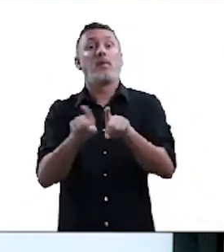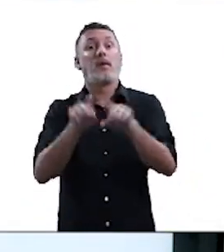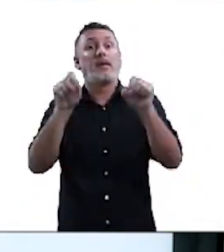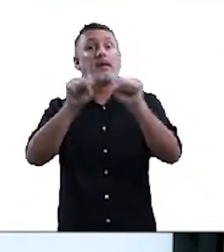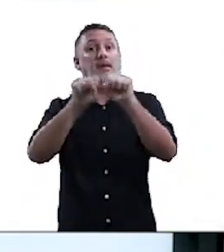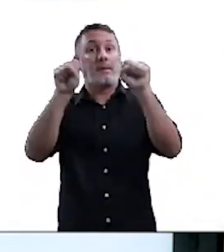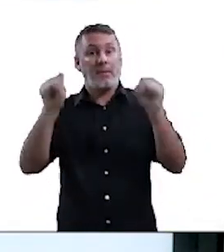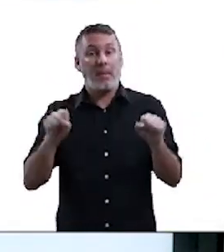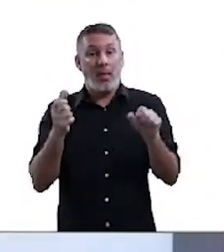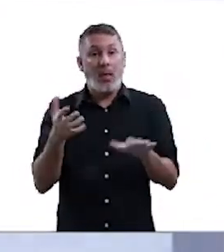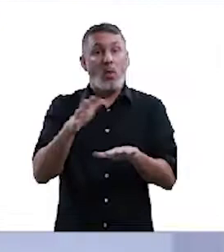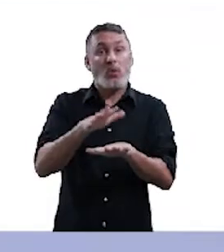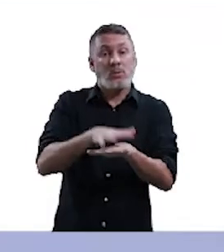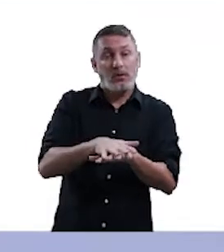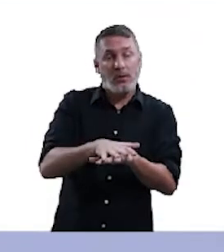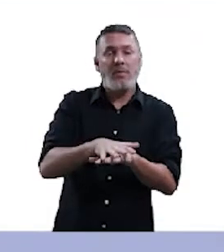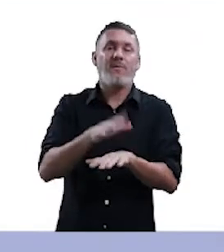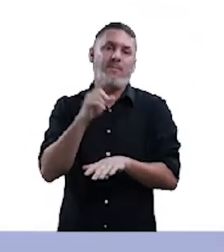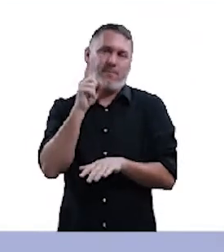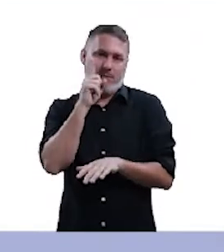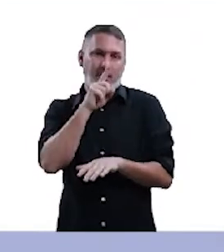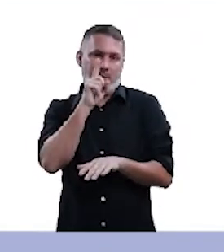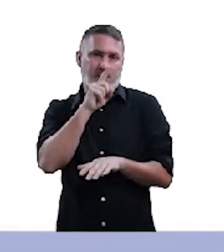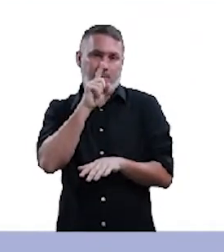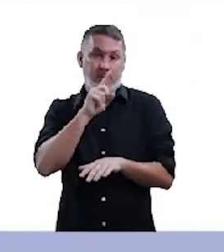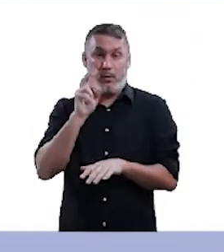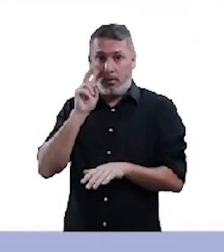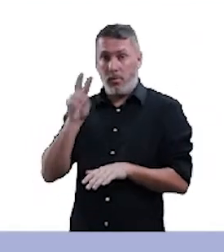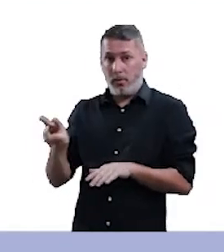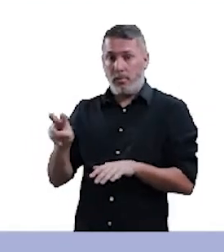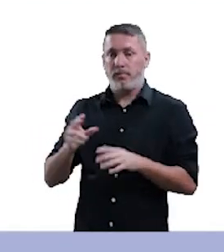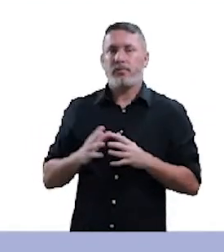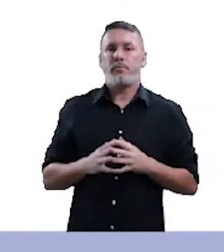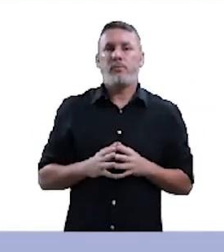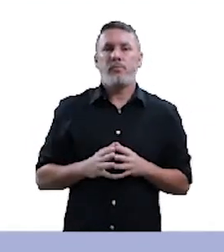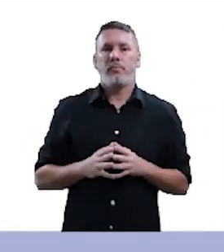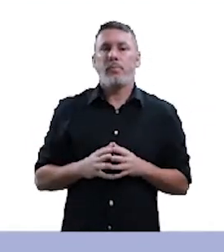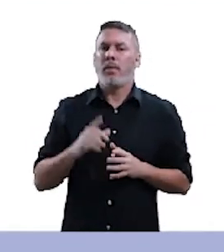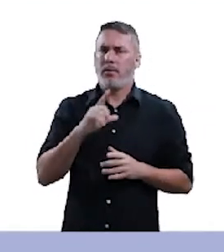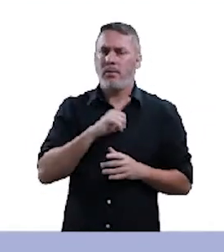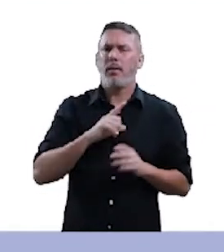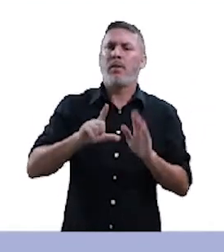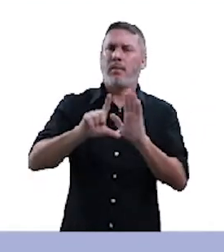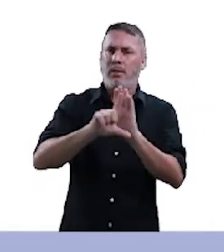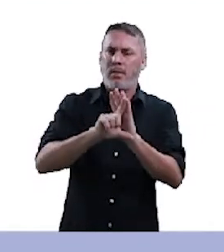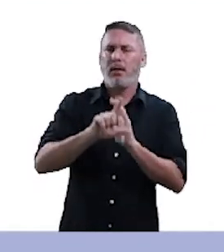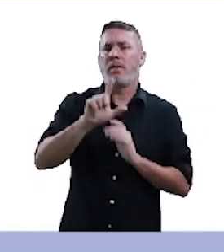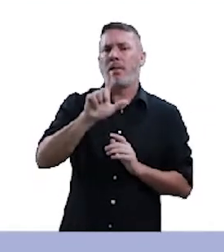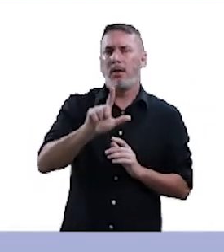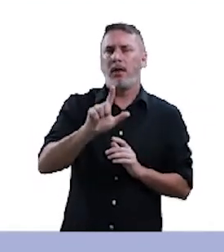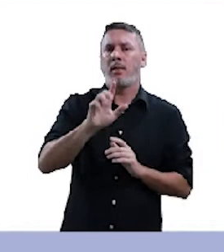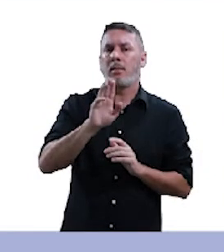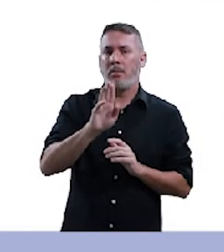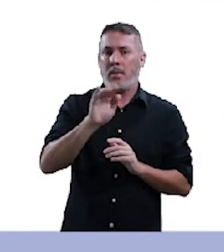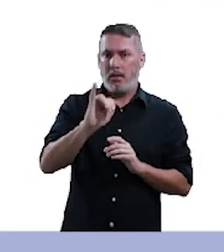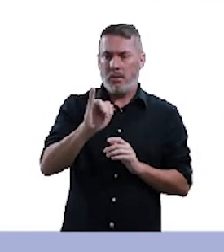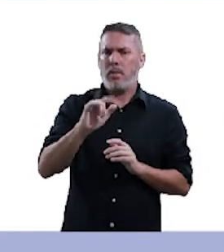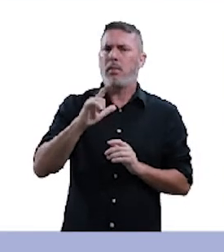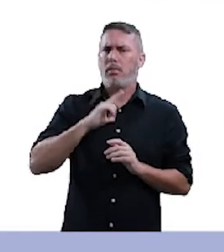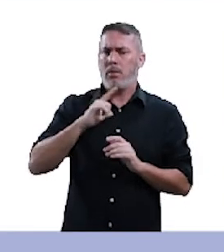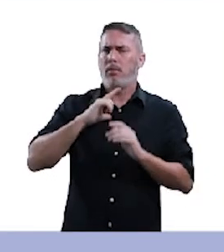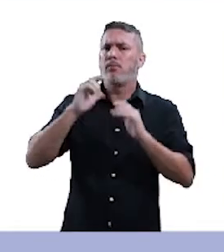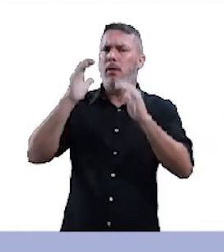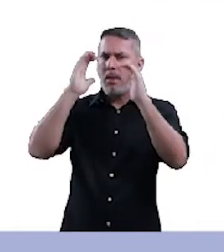pouco inclusivo. Vamos ver? Embora a Lei Brasileira de Inclusão, LBI, atenda à Convenção dos Direitos